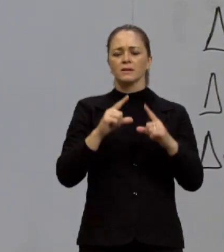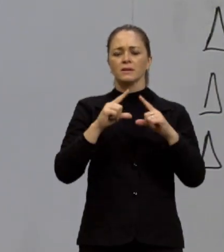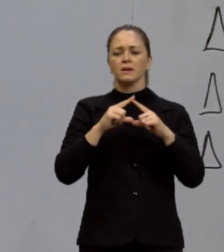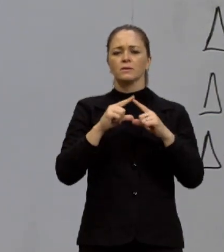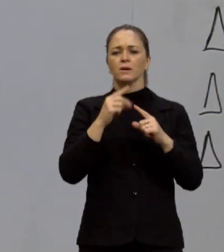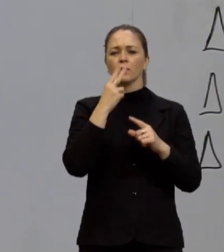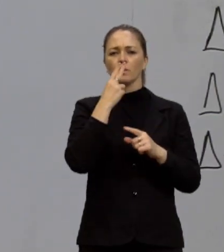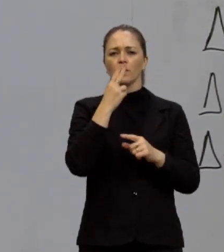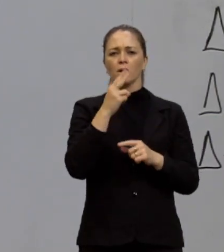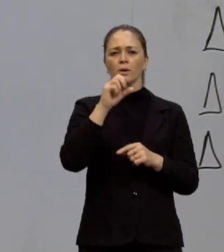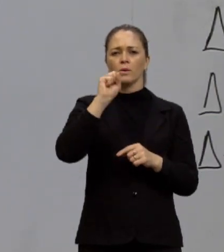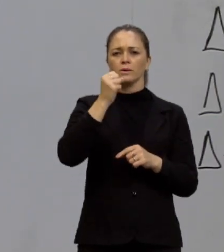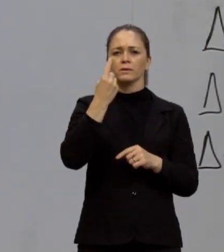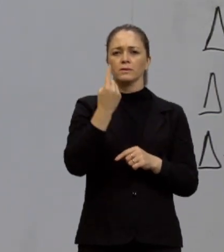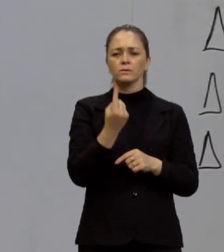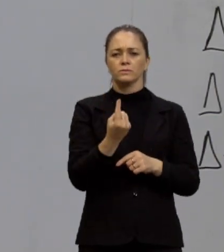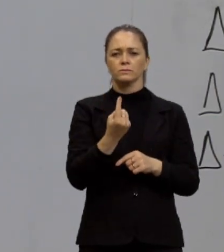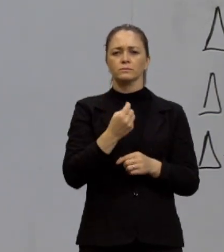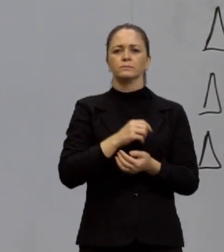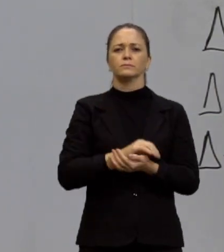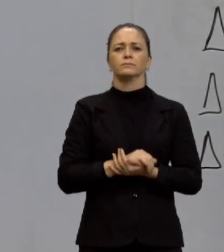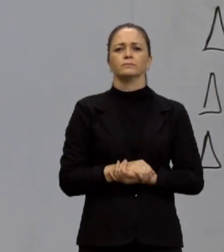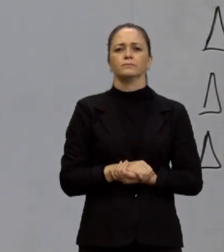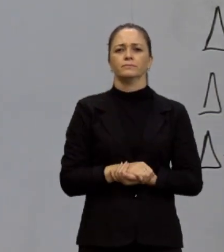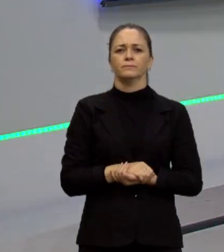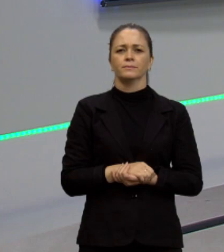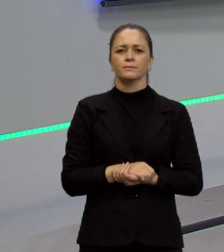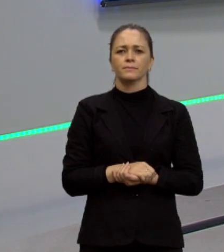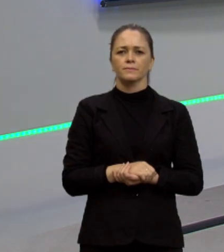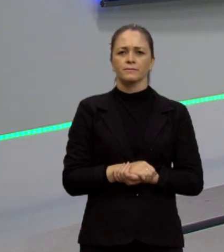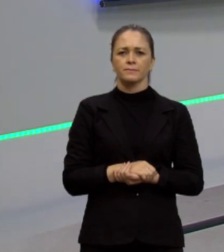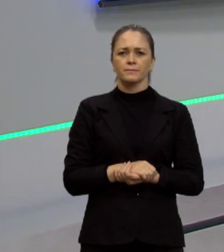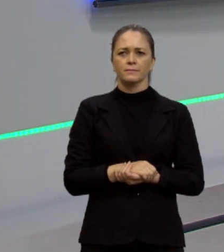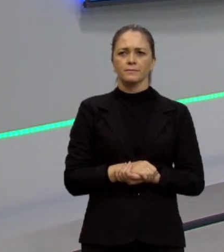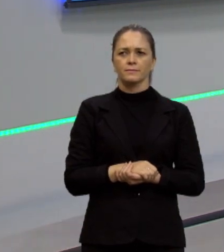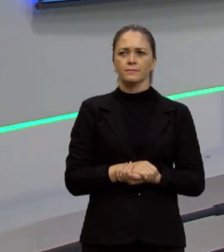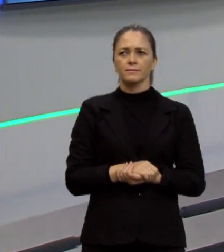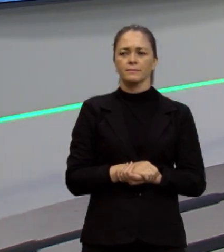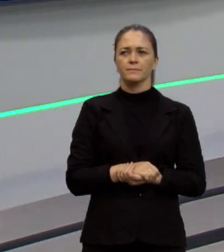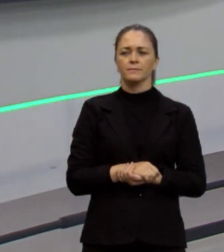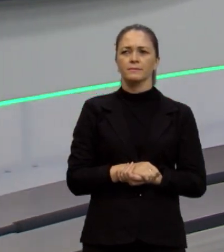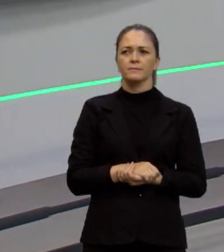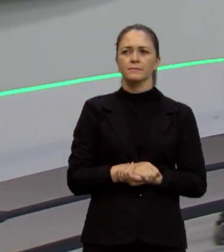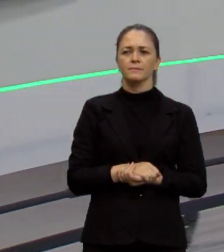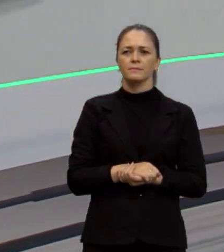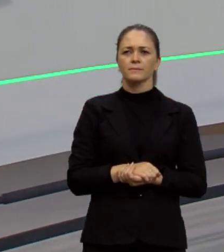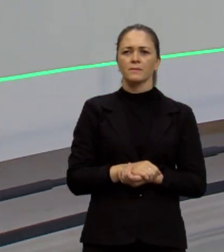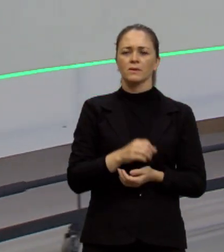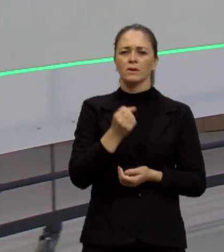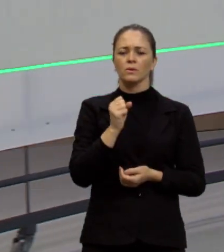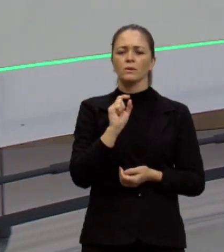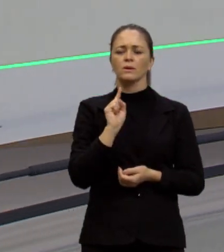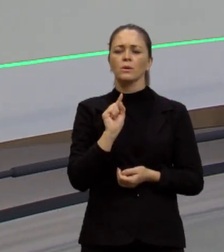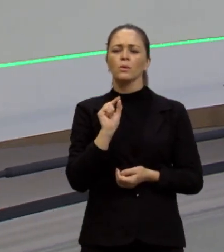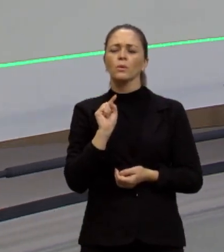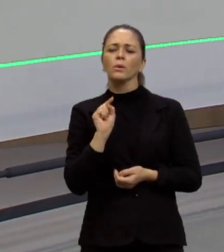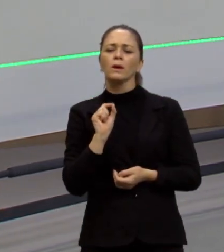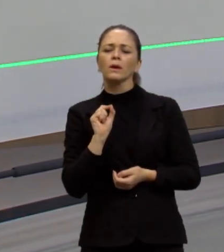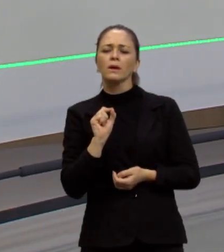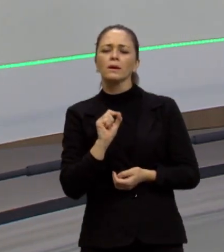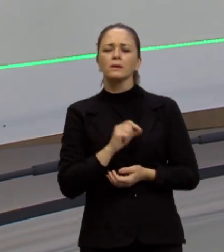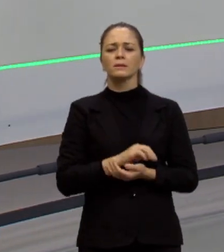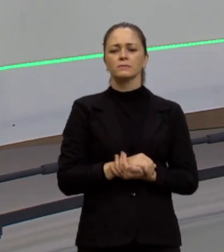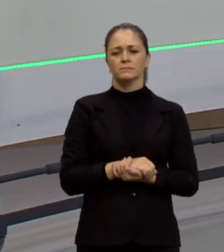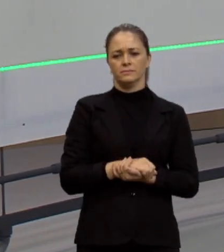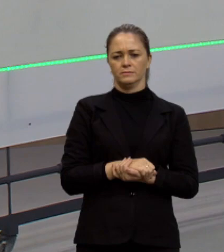é 81. Deixa eu tomar um golinho de água. 81 é o quê?